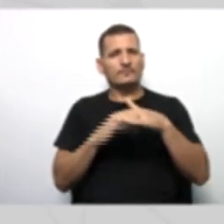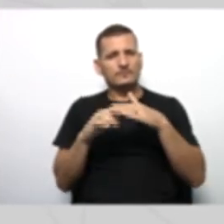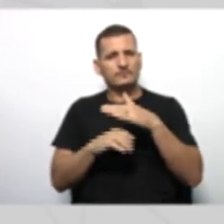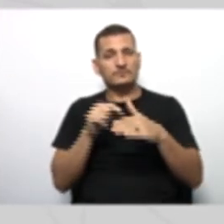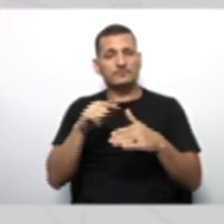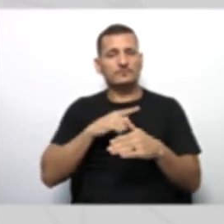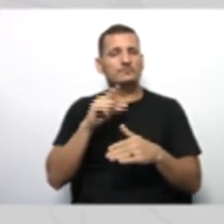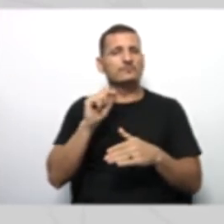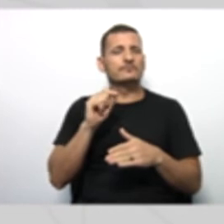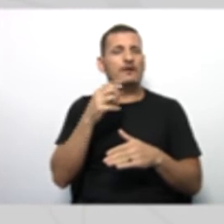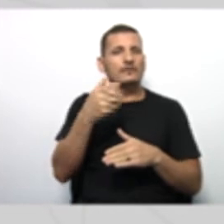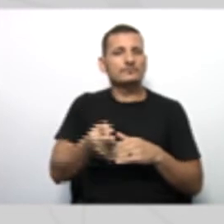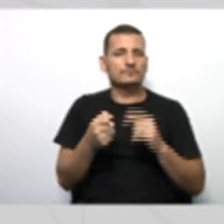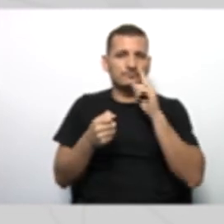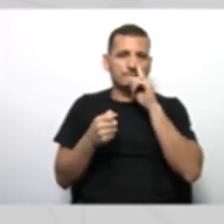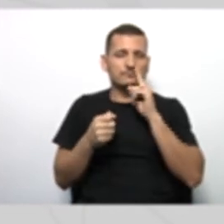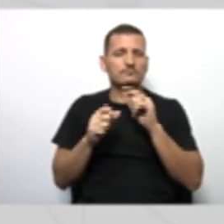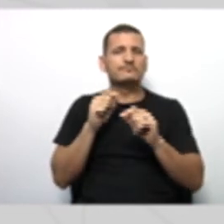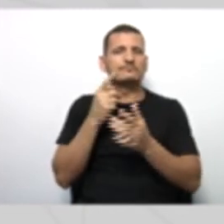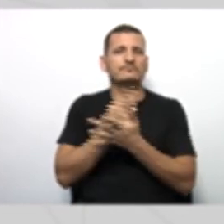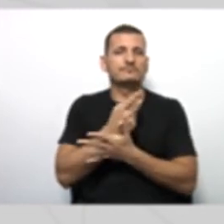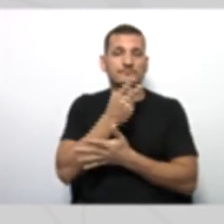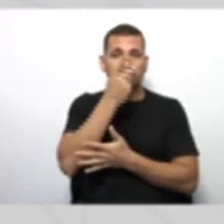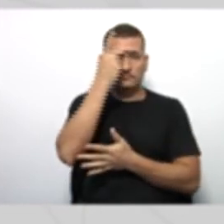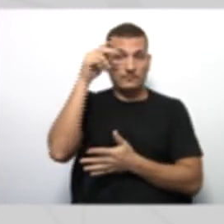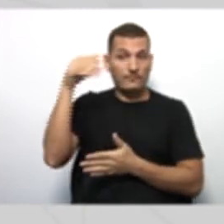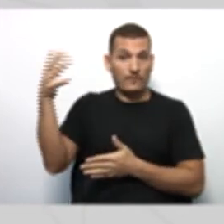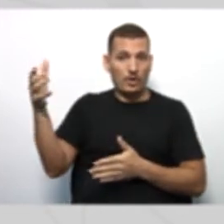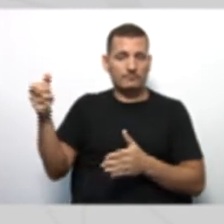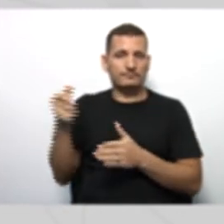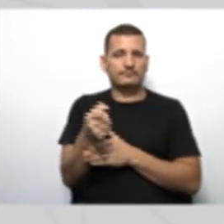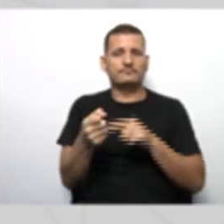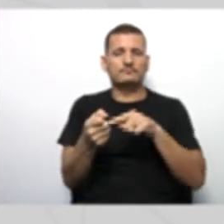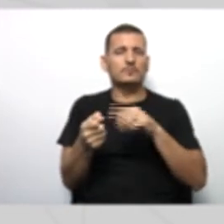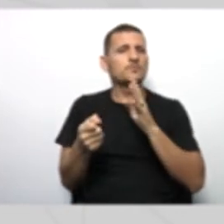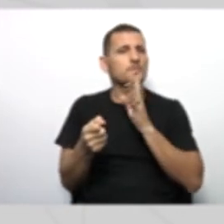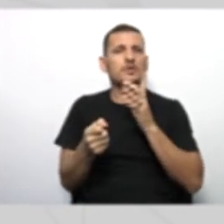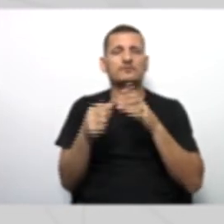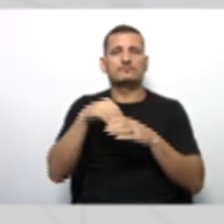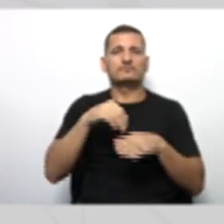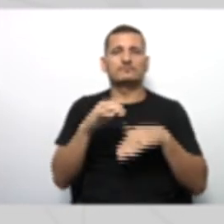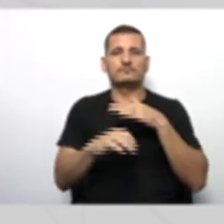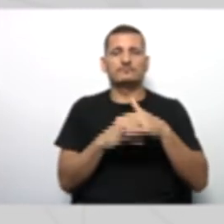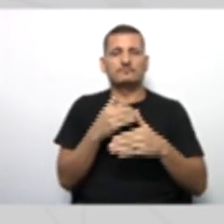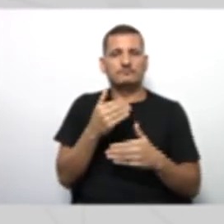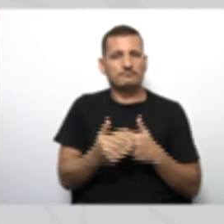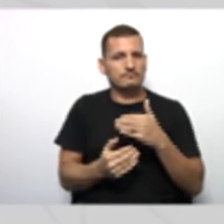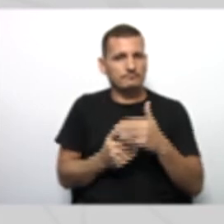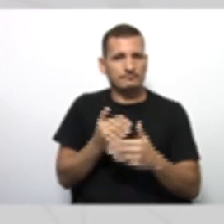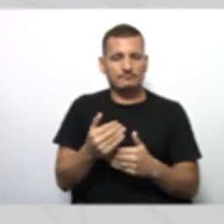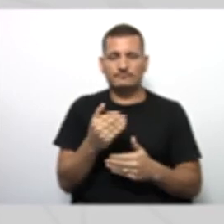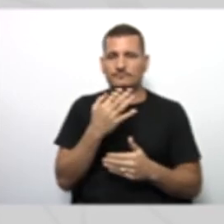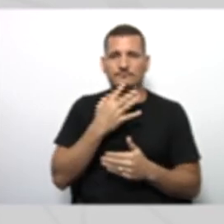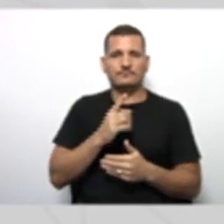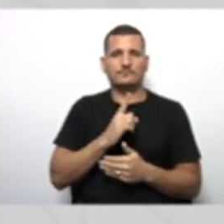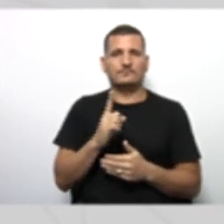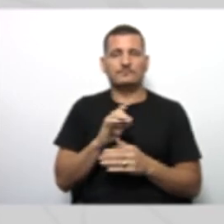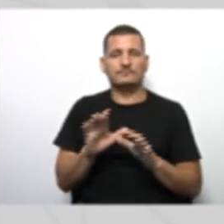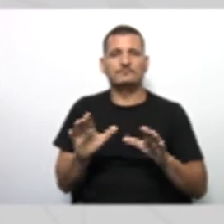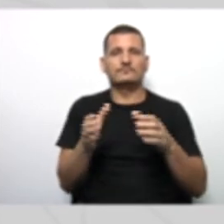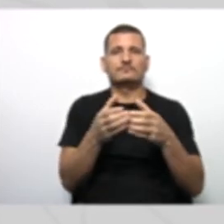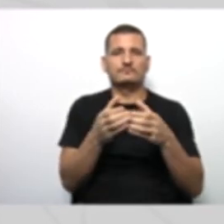os processos e a gestão da empresa, mais chances terá de planejar, identificar, tratar riscos em um projeto.